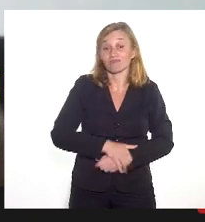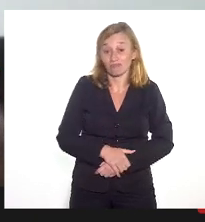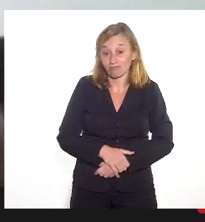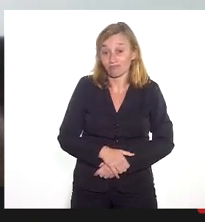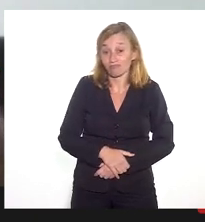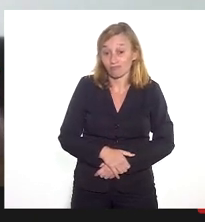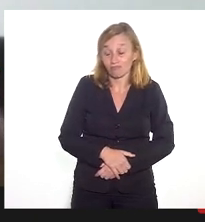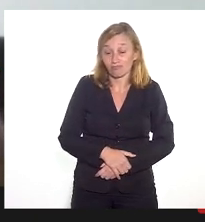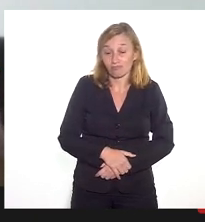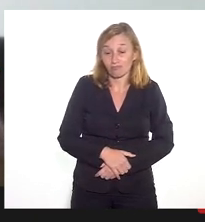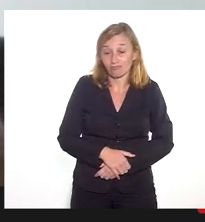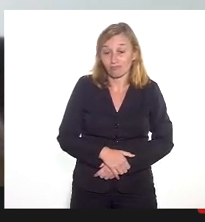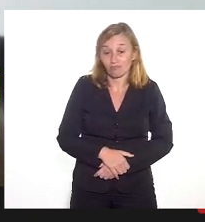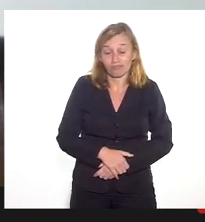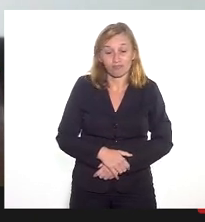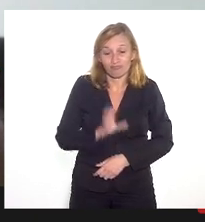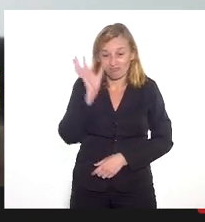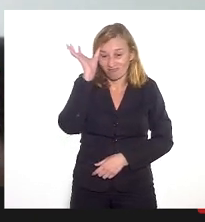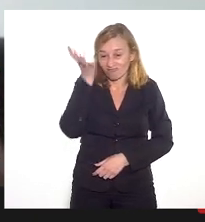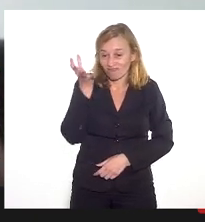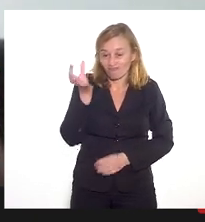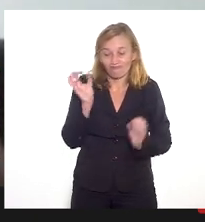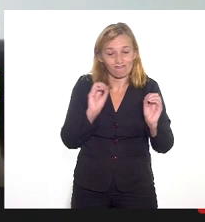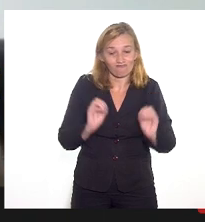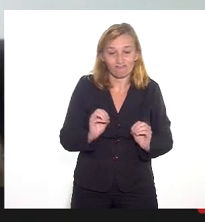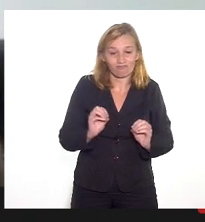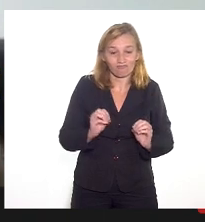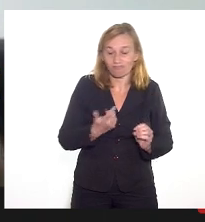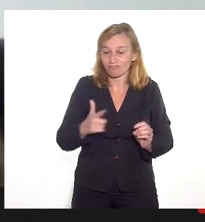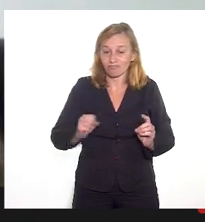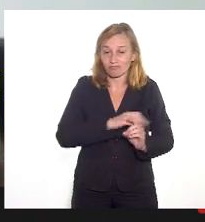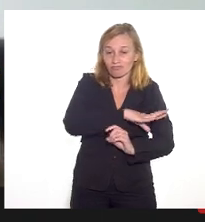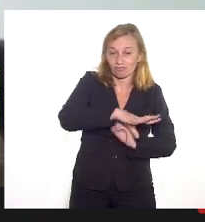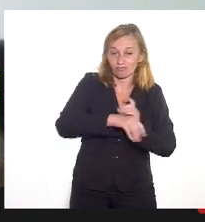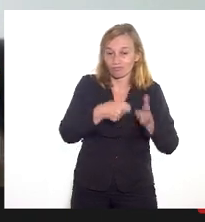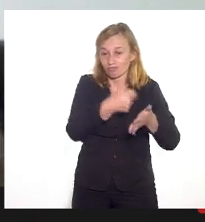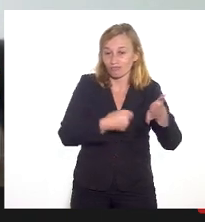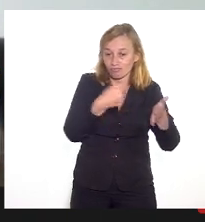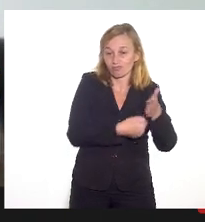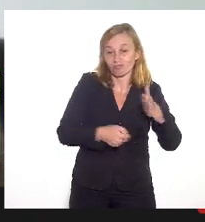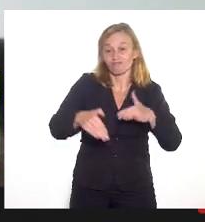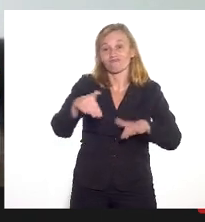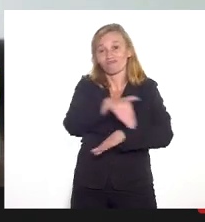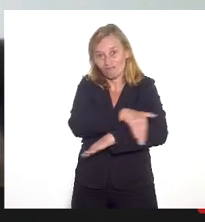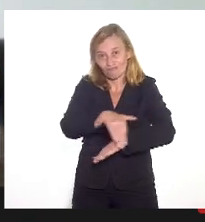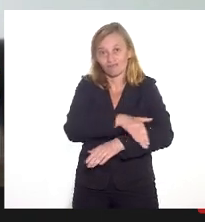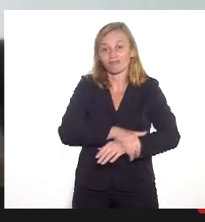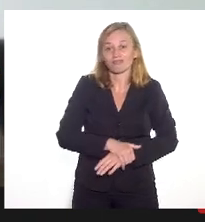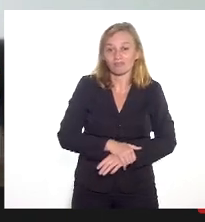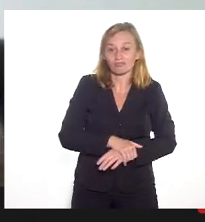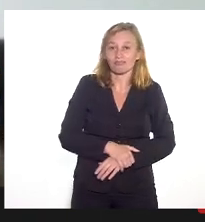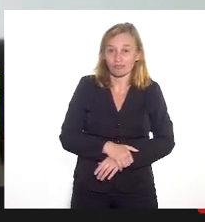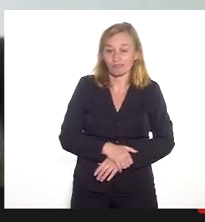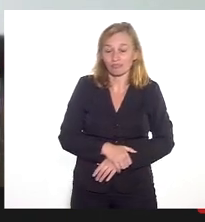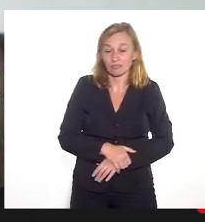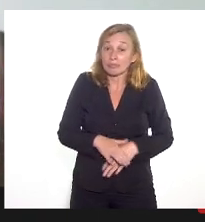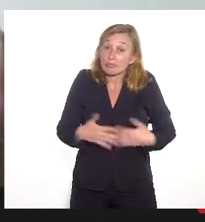que não dá para resolver sem a luta social, né? Sem a luta da rua, sem a luta das redes.